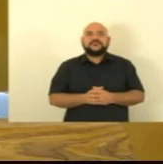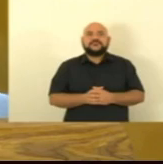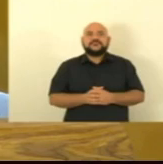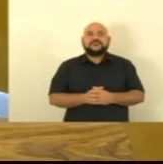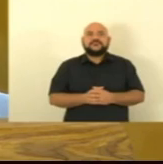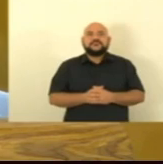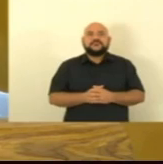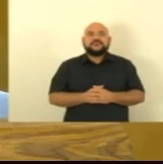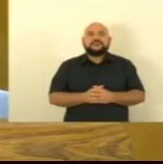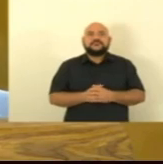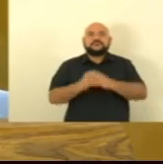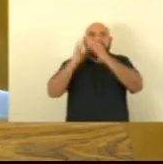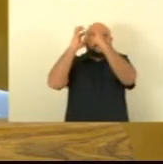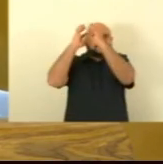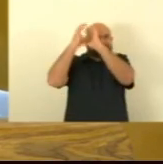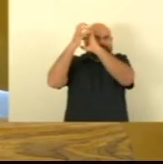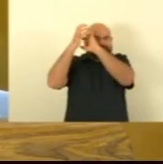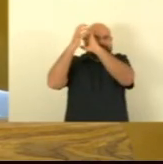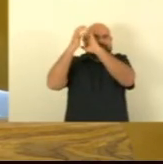paralisia cerebral,